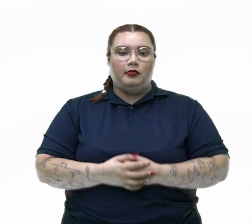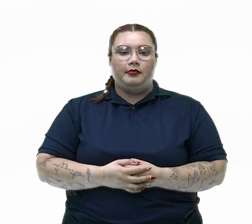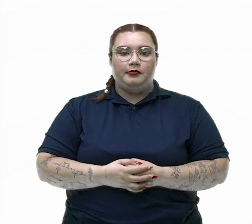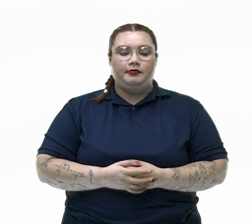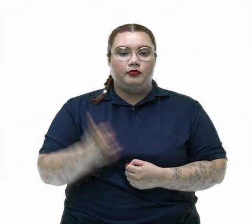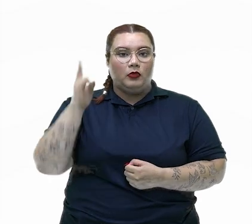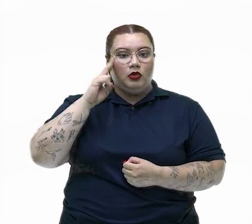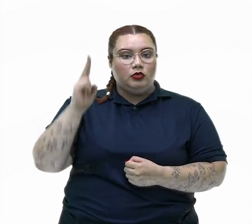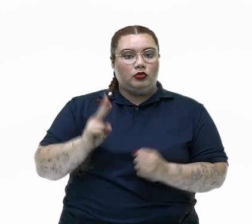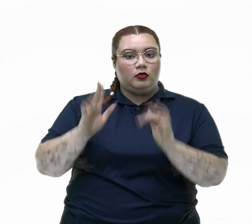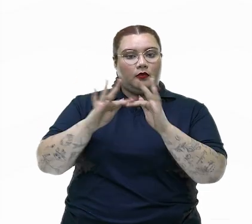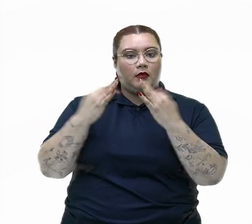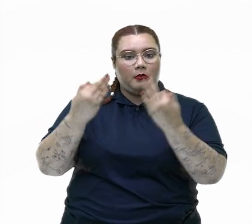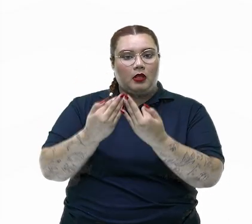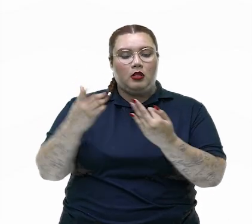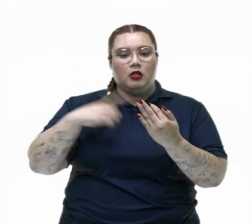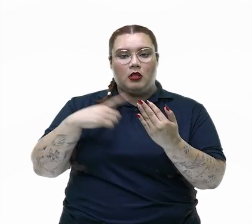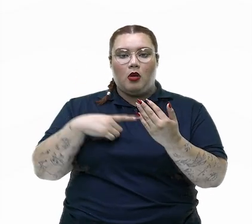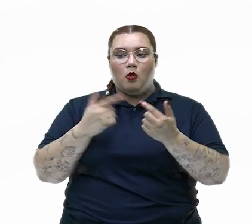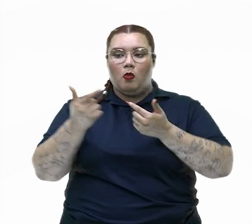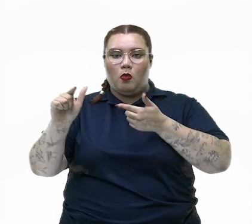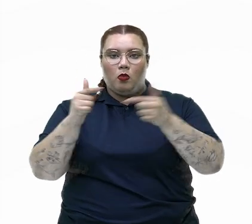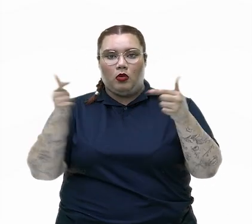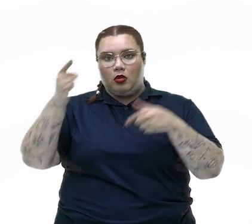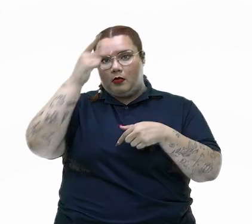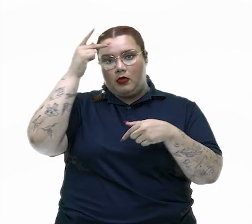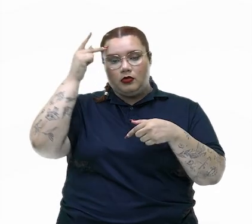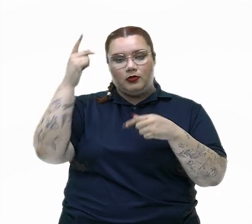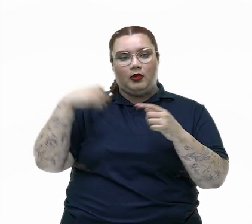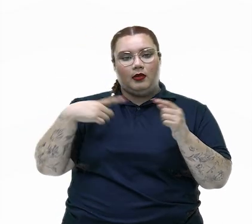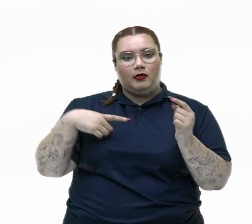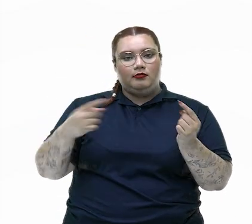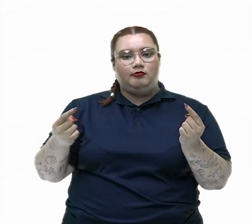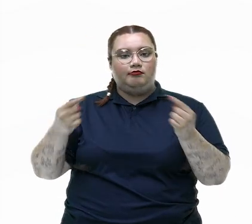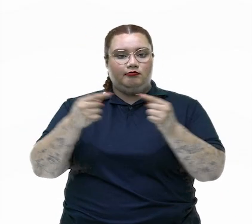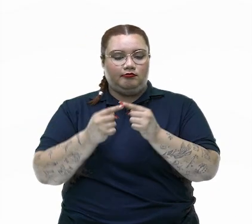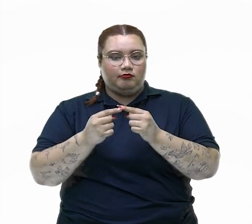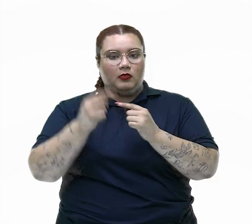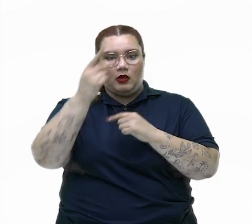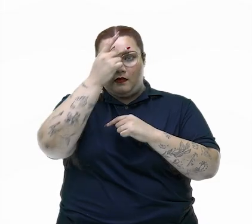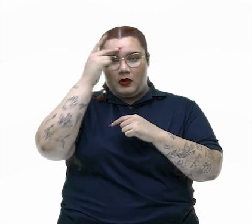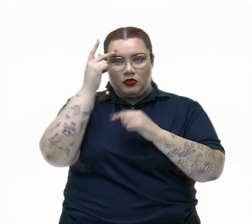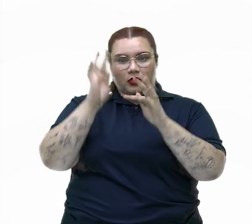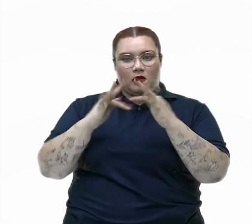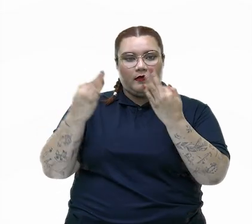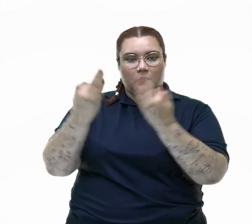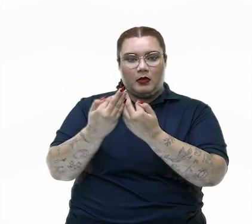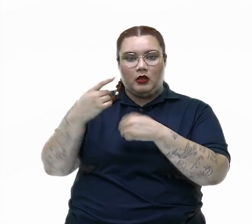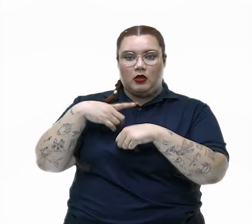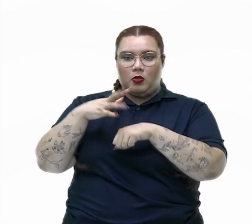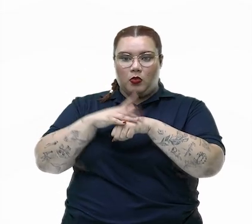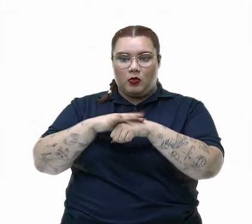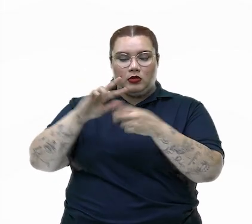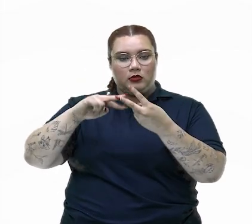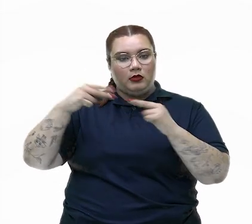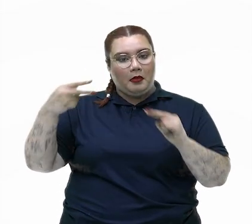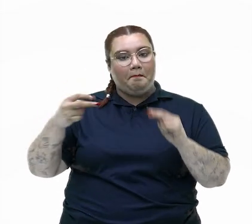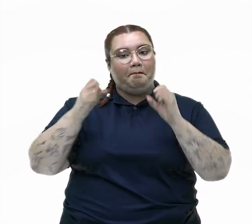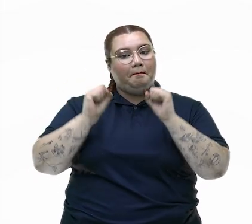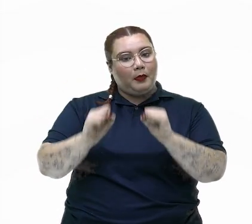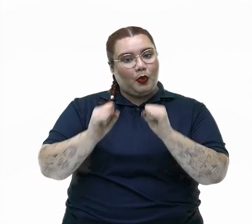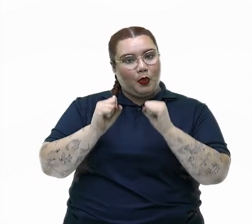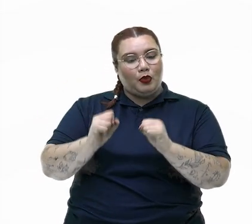histórico familiar, nós temos outros casos dessa mesma condição. Então, ter familiares com uma determinada doença